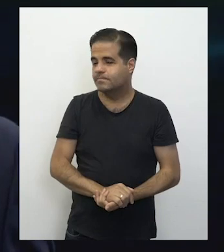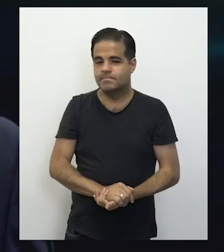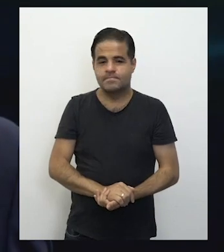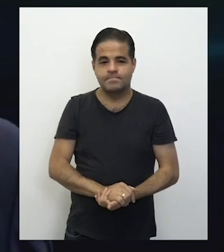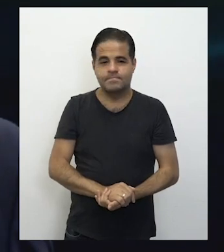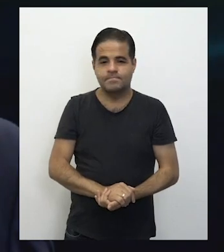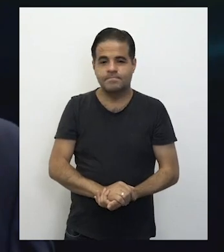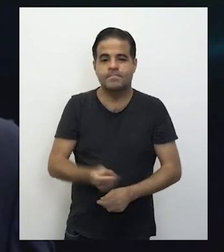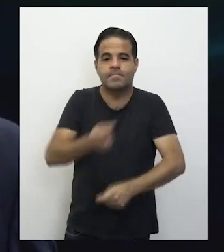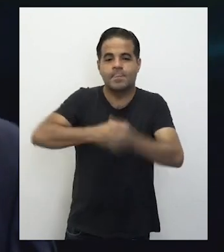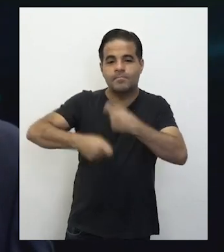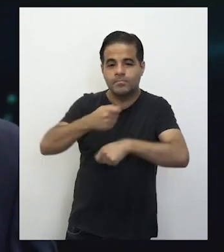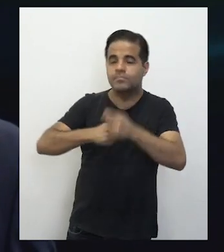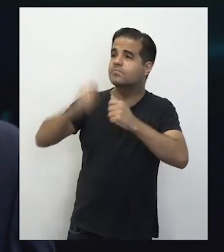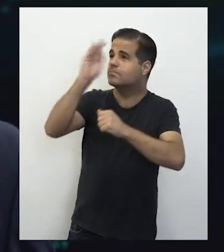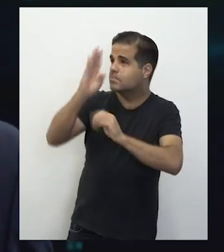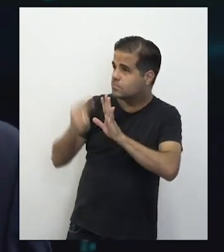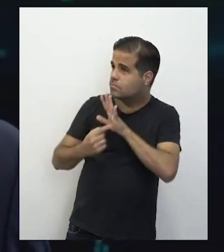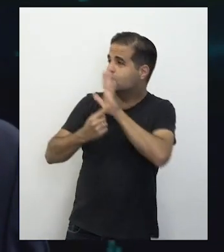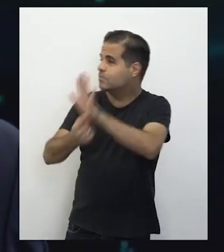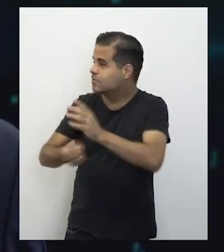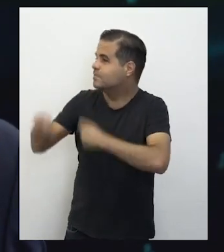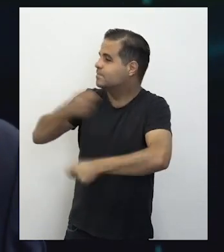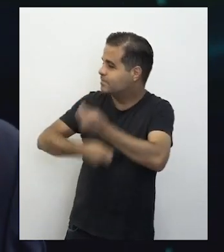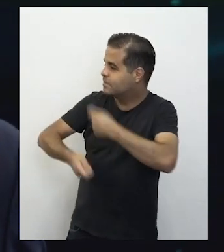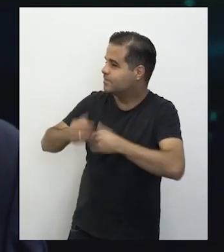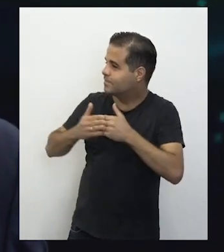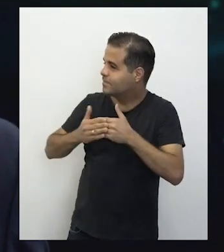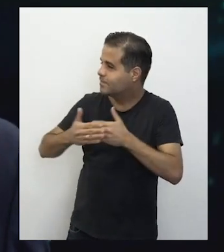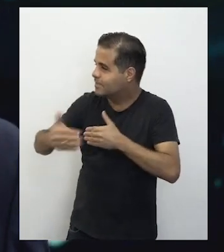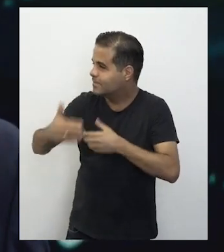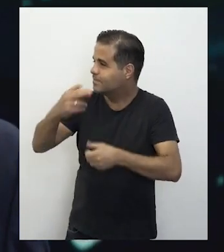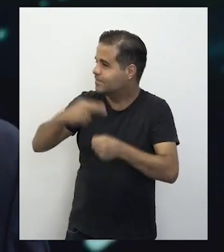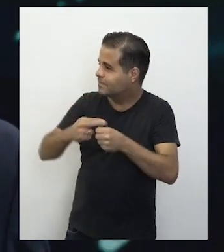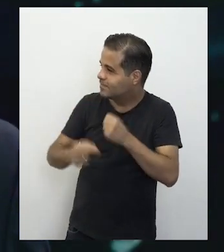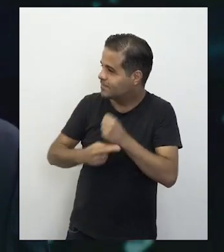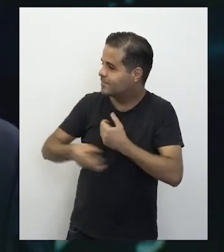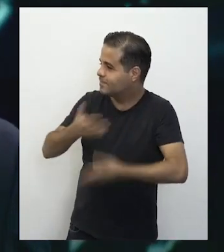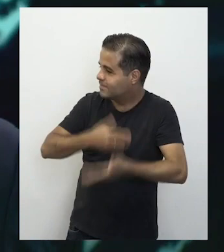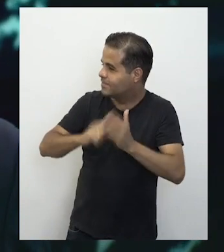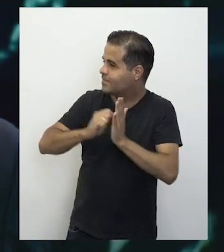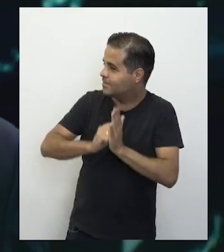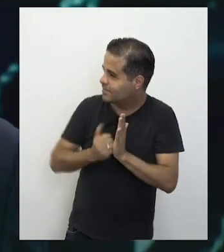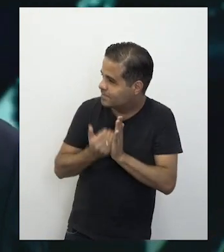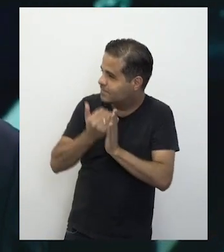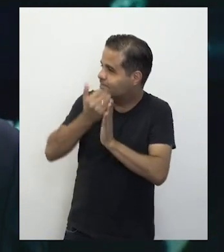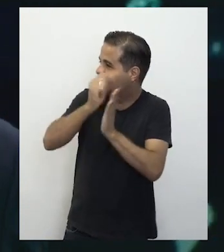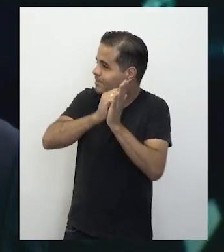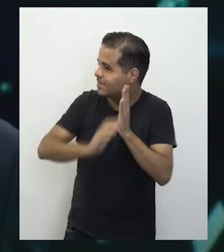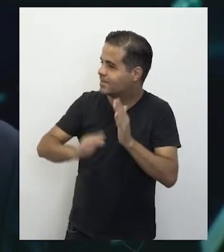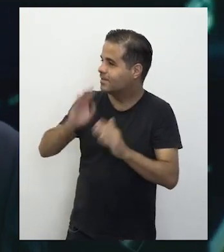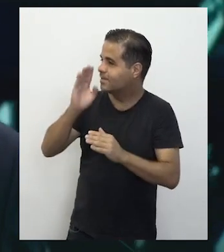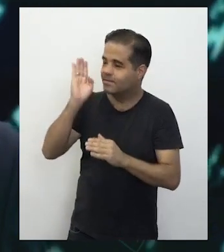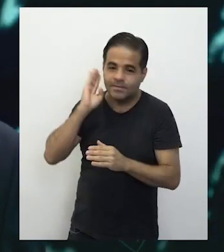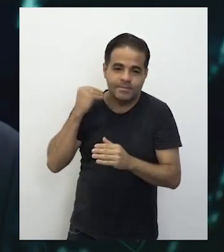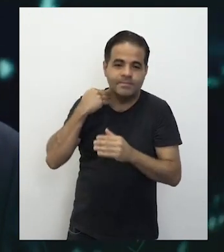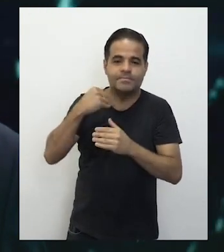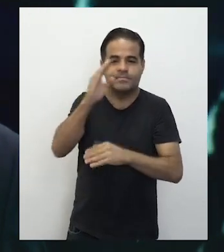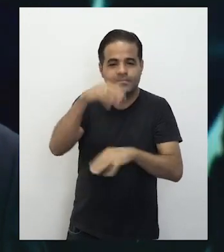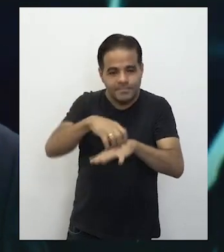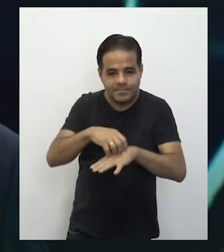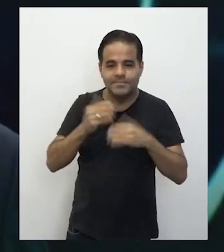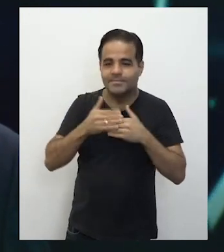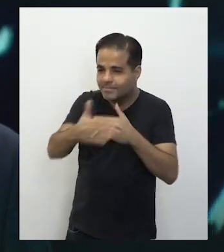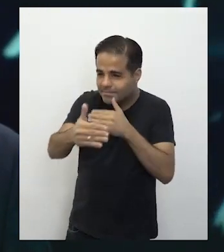A economia do país mostrou sinais de recuperação em junho. O índice de atividade econômica do Banco Central teve alta de